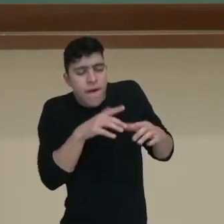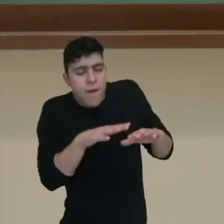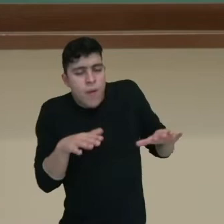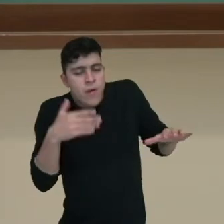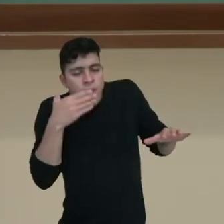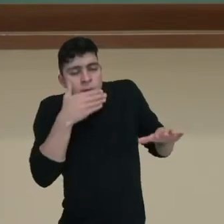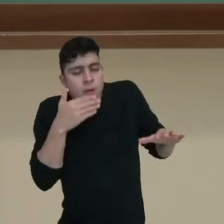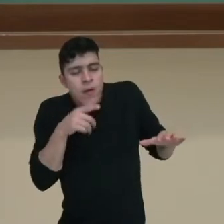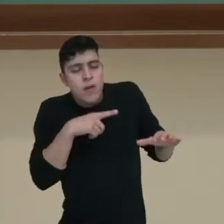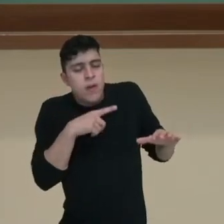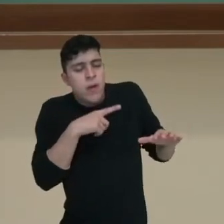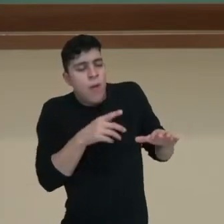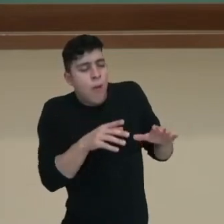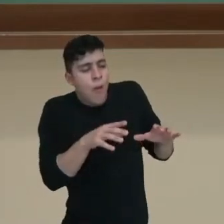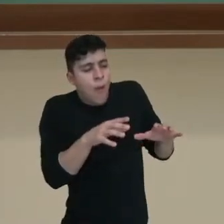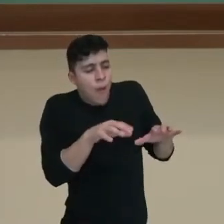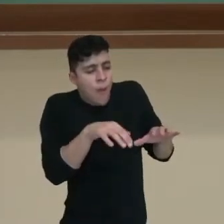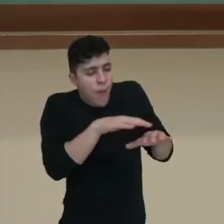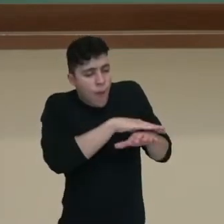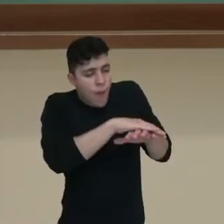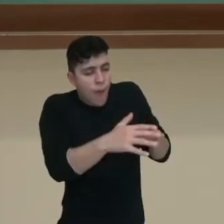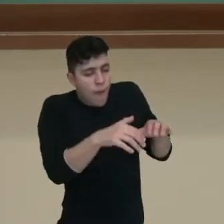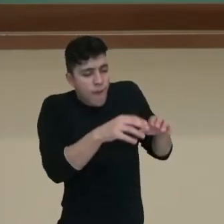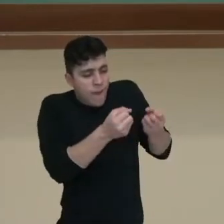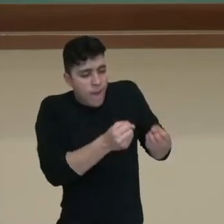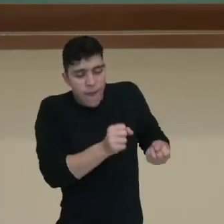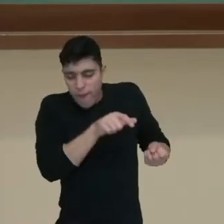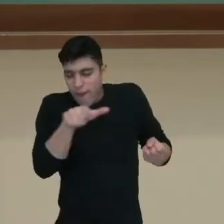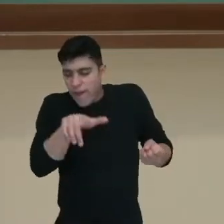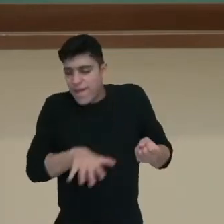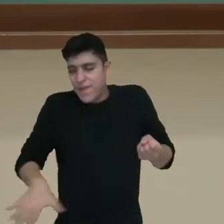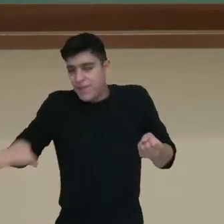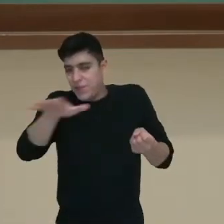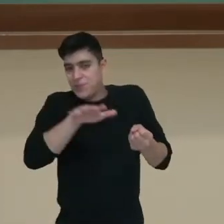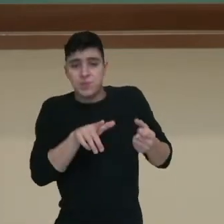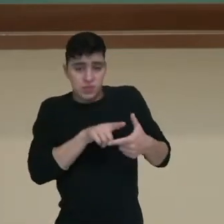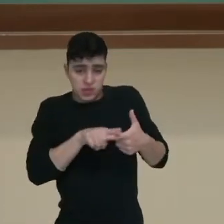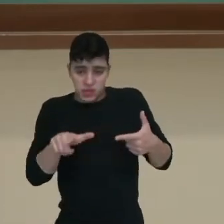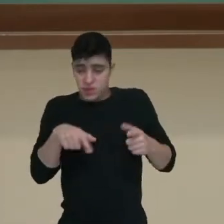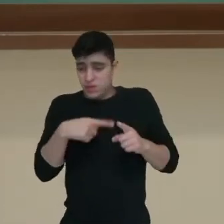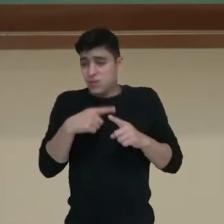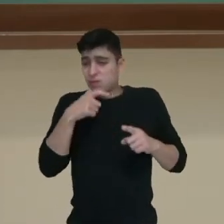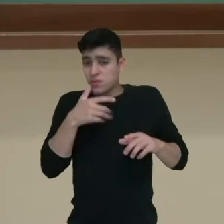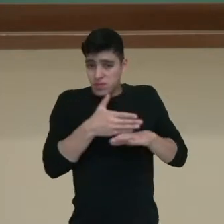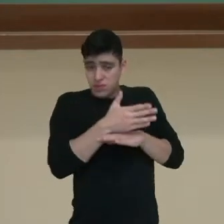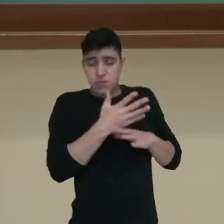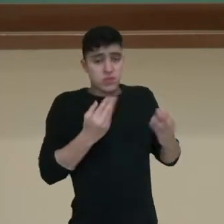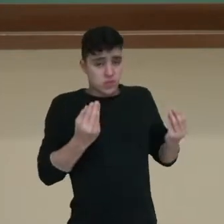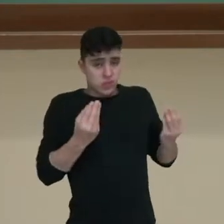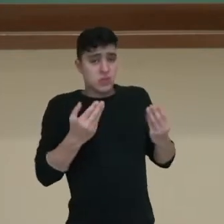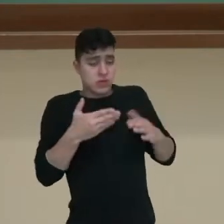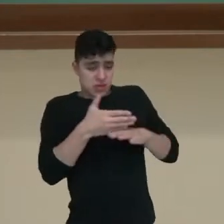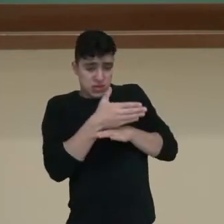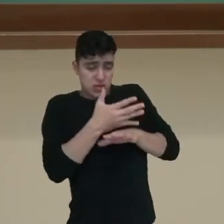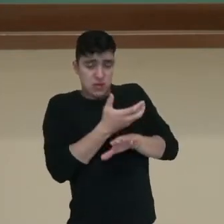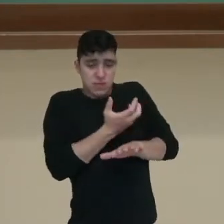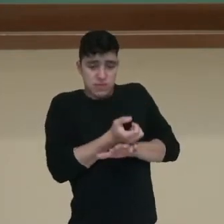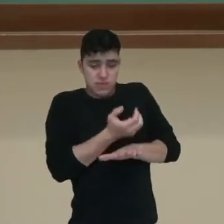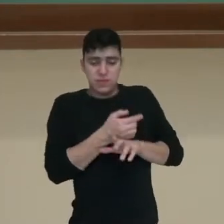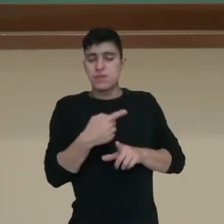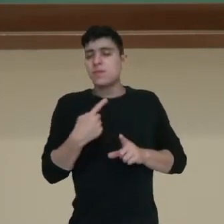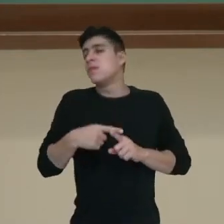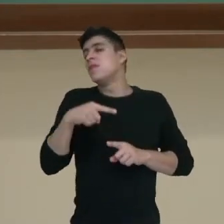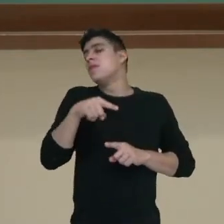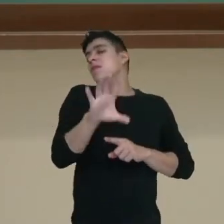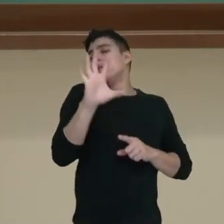mais concentrado do que o meio. E isso acaba sendo um problema, né? Porque a água pode entrar demais. Por que isso acontece,